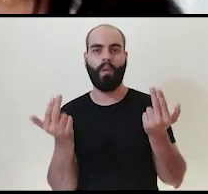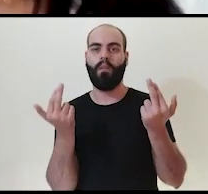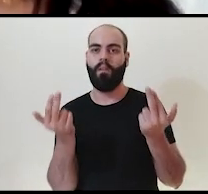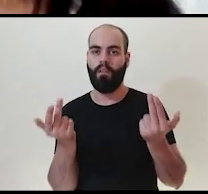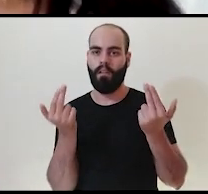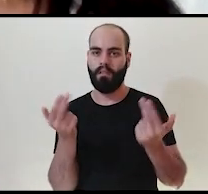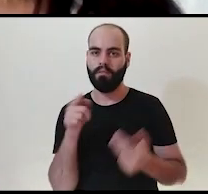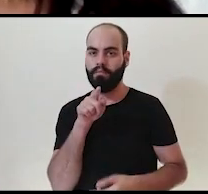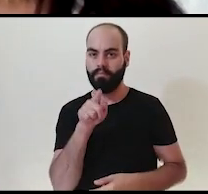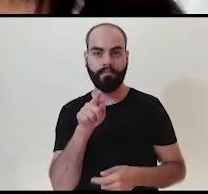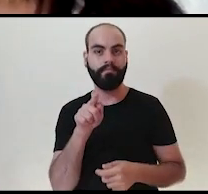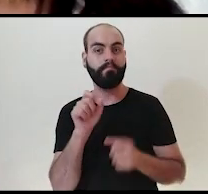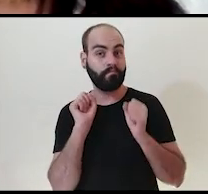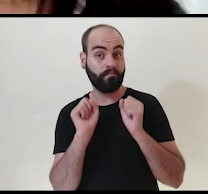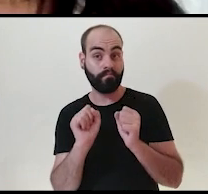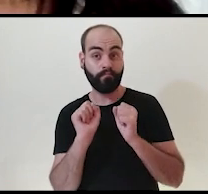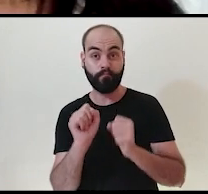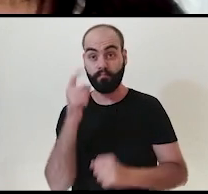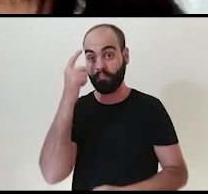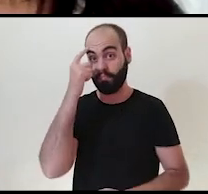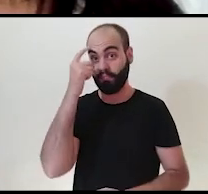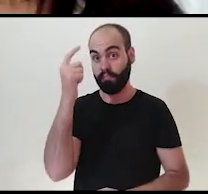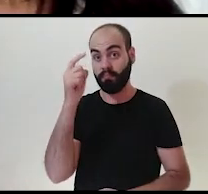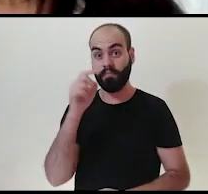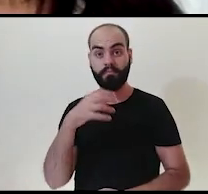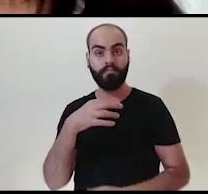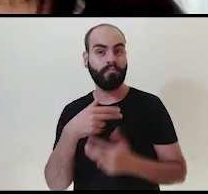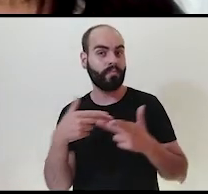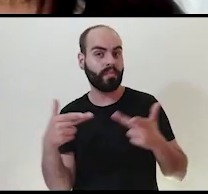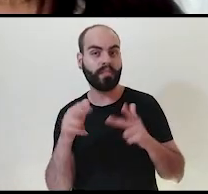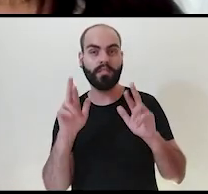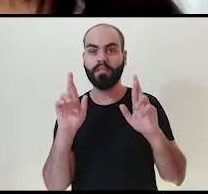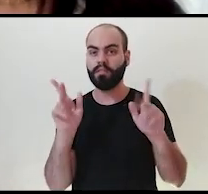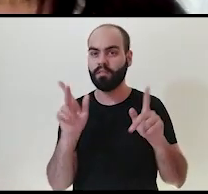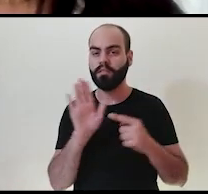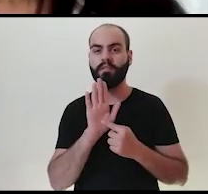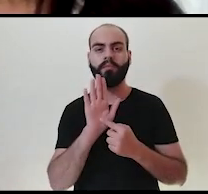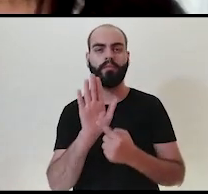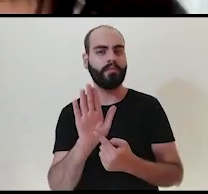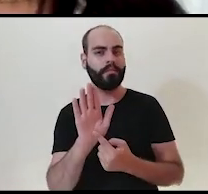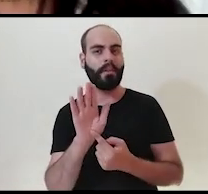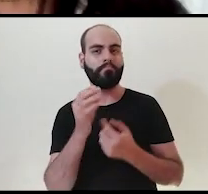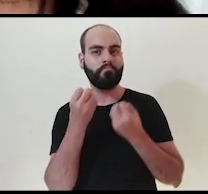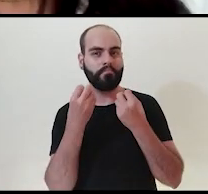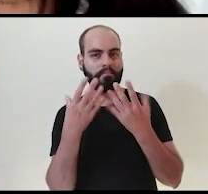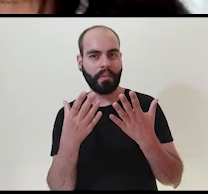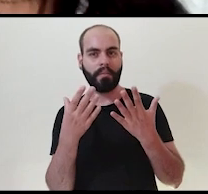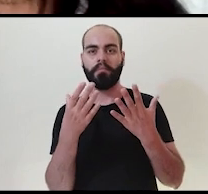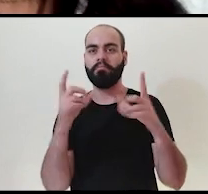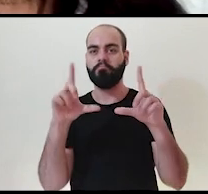você pode, às vezes, realmente pensar em alguma coisa diferente que vai destacar a sua foto, né? Que vai destacar a sua